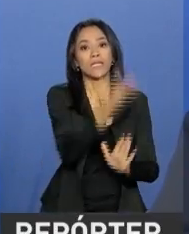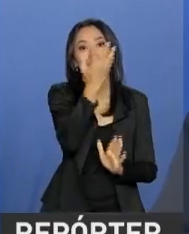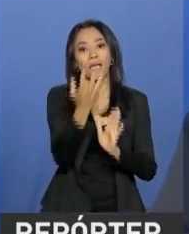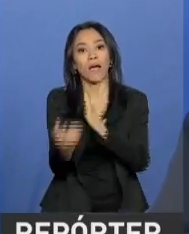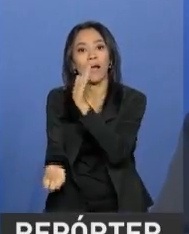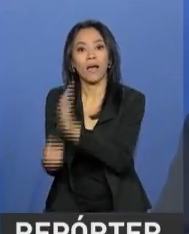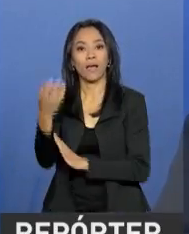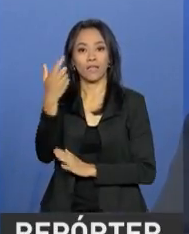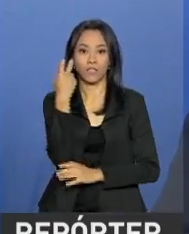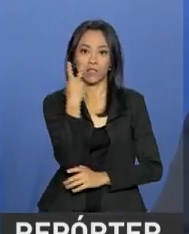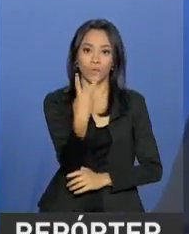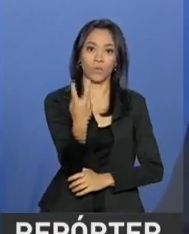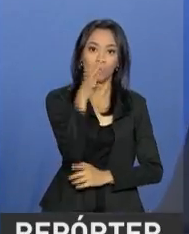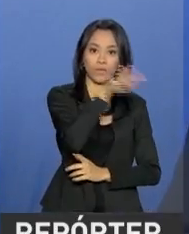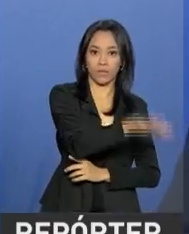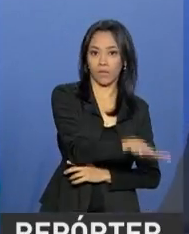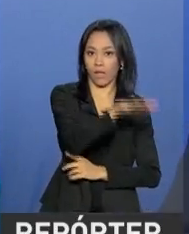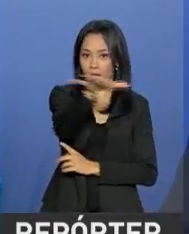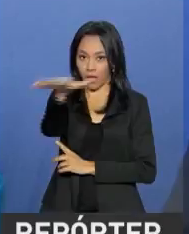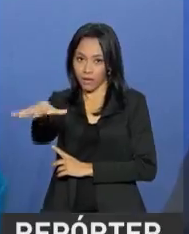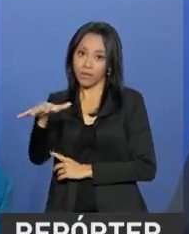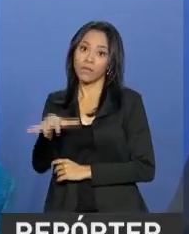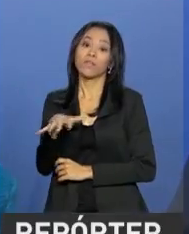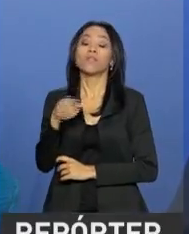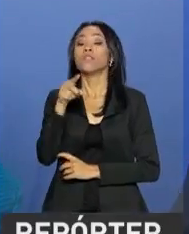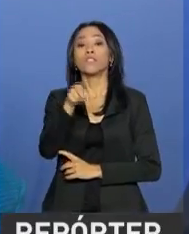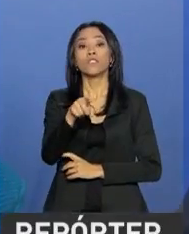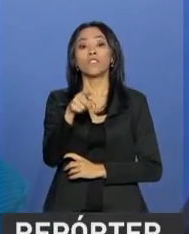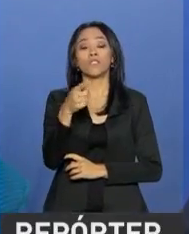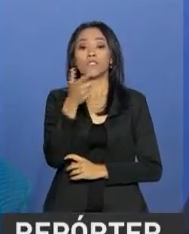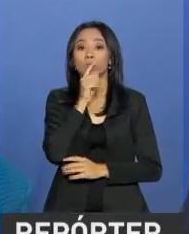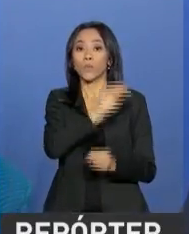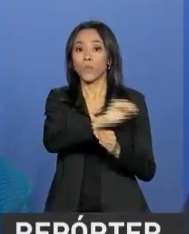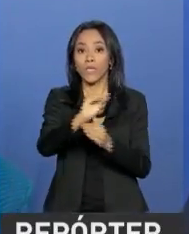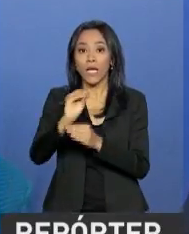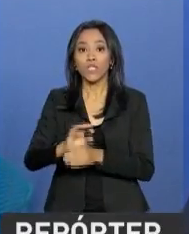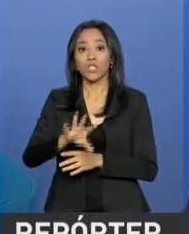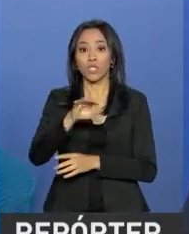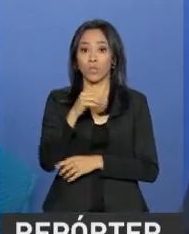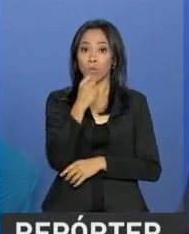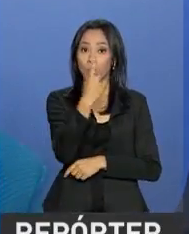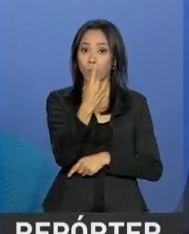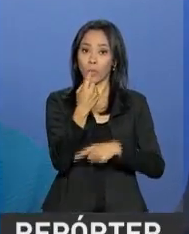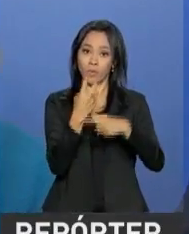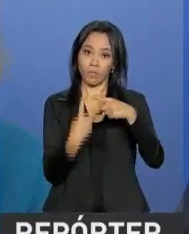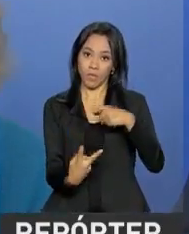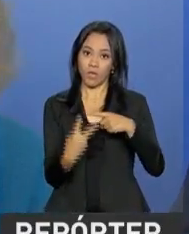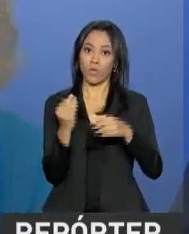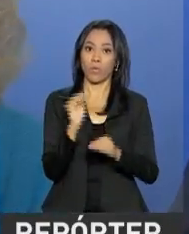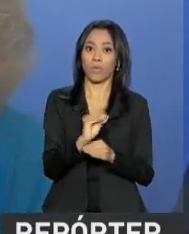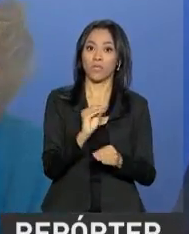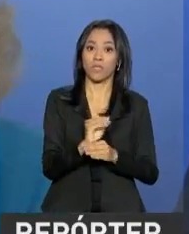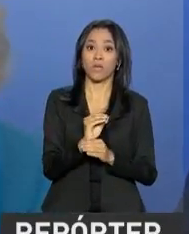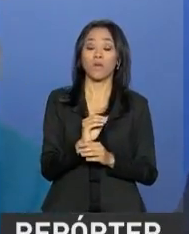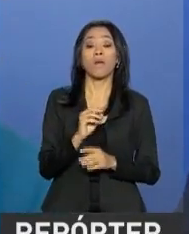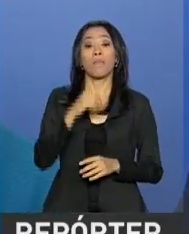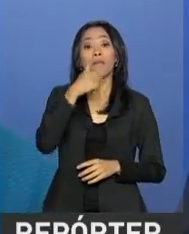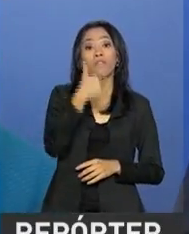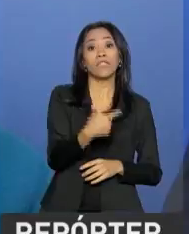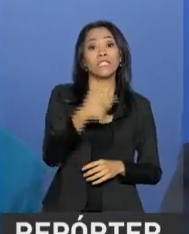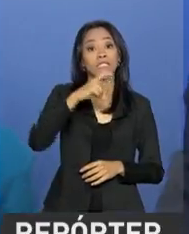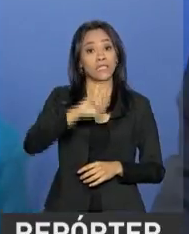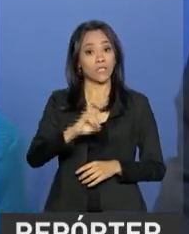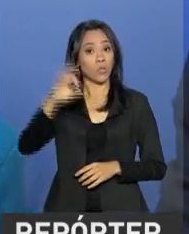de conservação marinha de um e meio por cento de proteção para 25% de